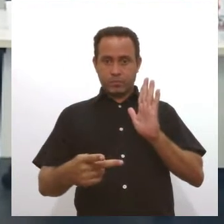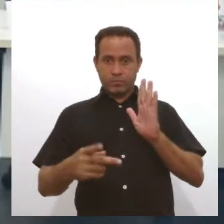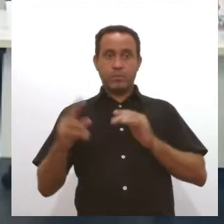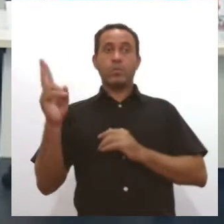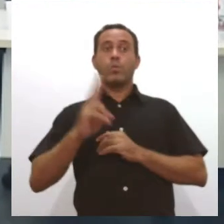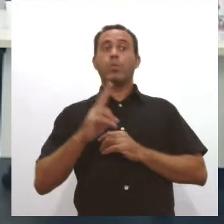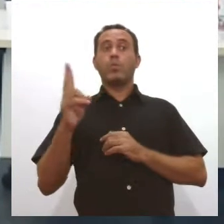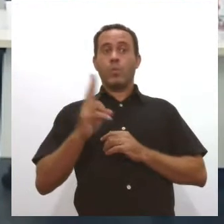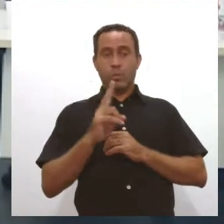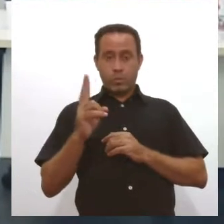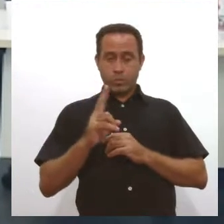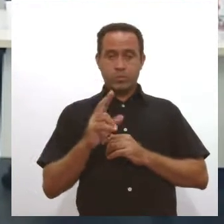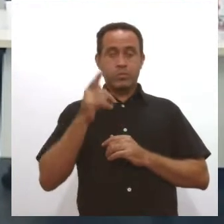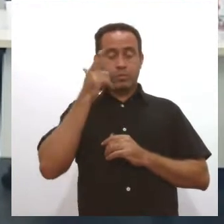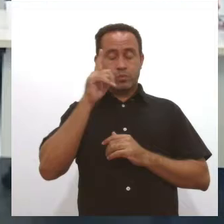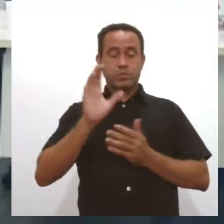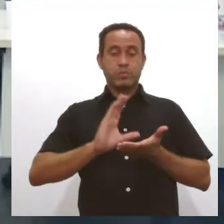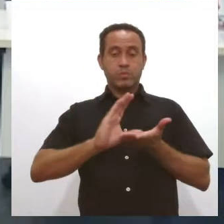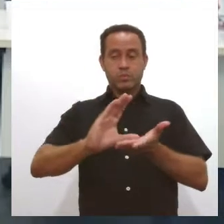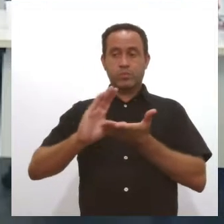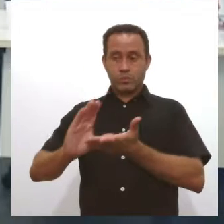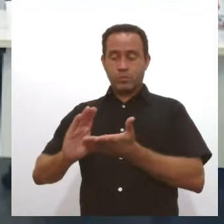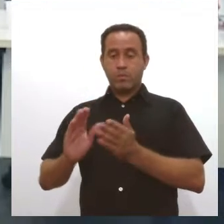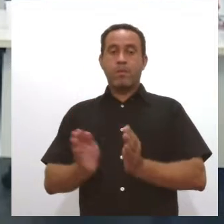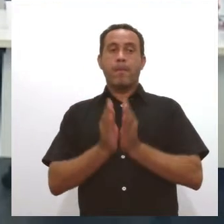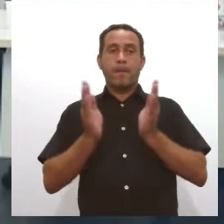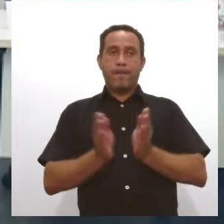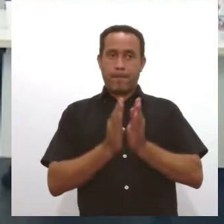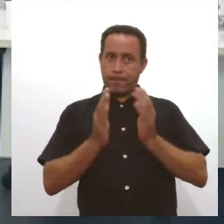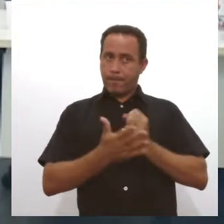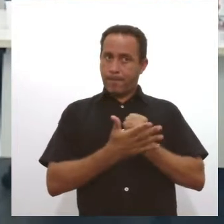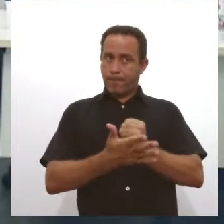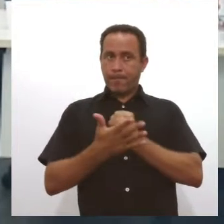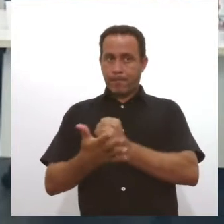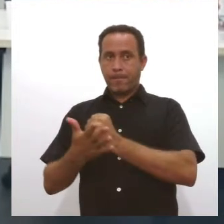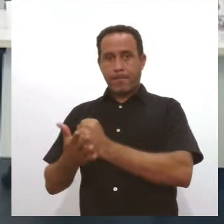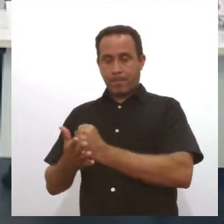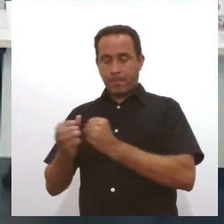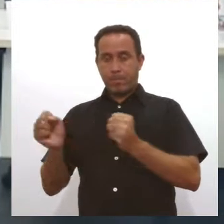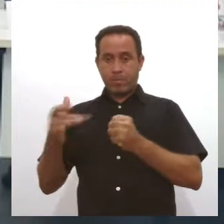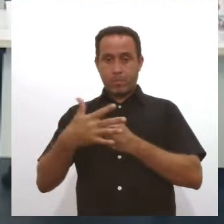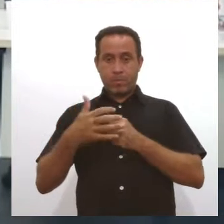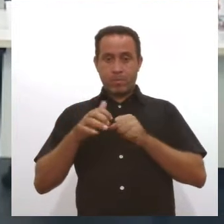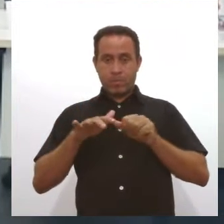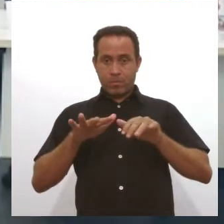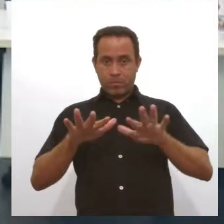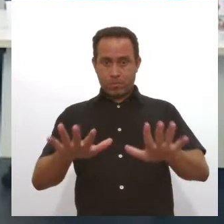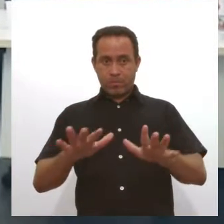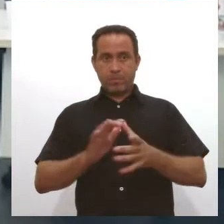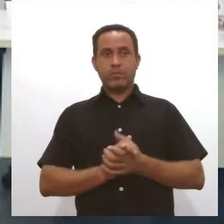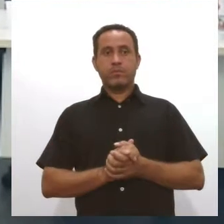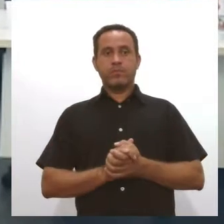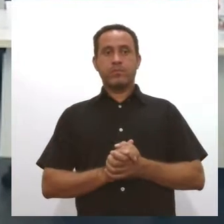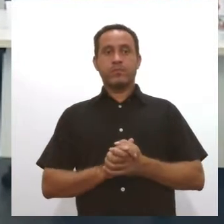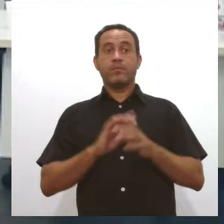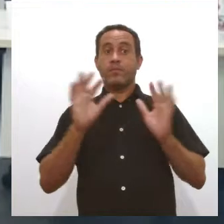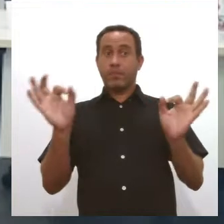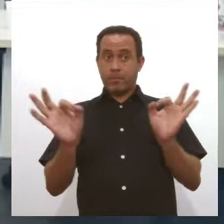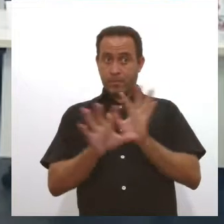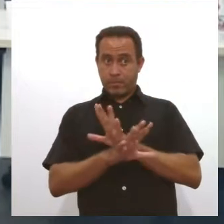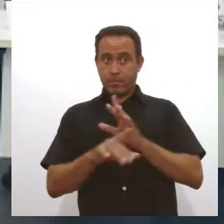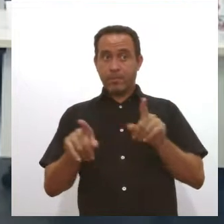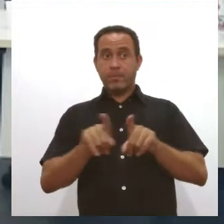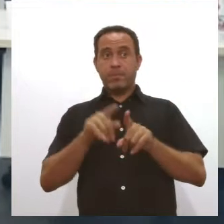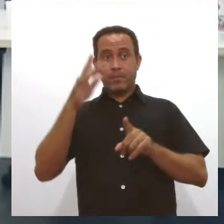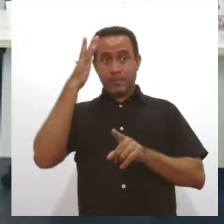emergencial e concede um auxílio a famílias de baixa renda durante este momento de pandemia contra o coronavírus. E para finalizar, amanhã